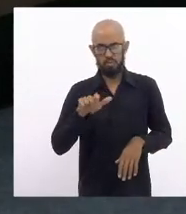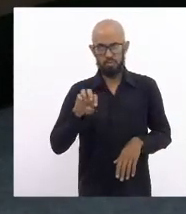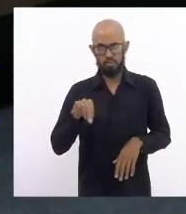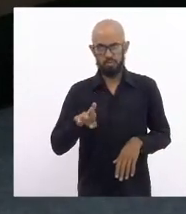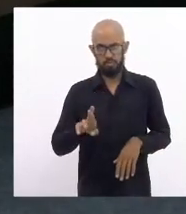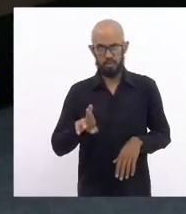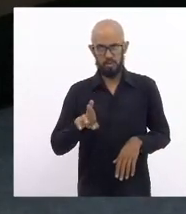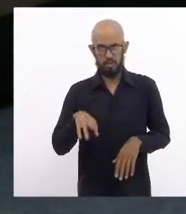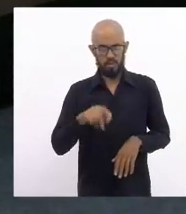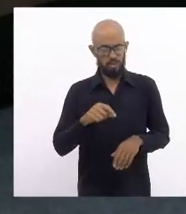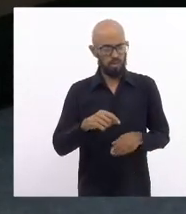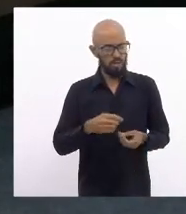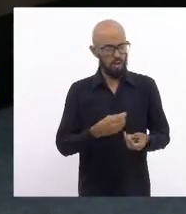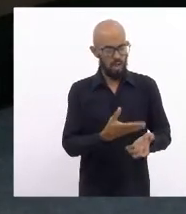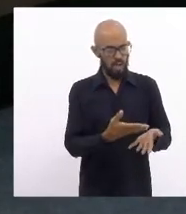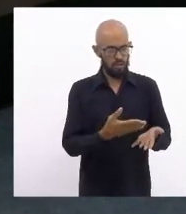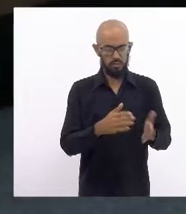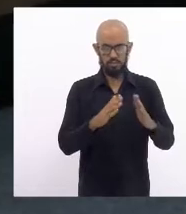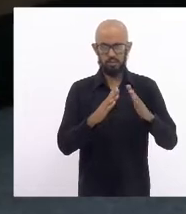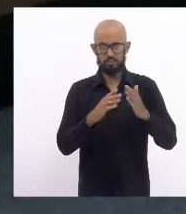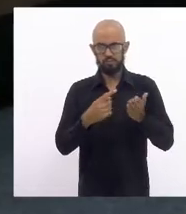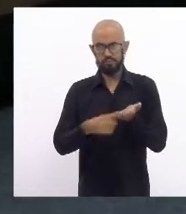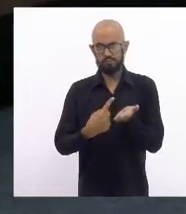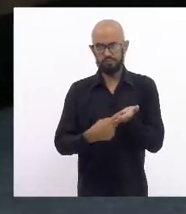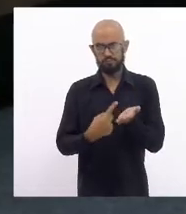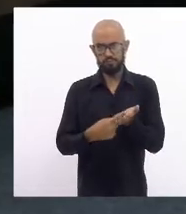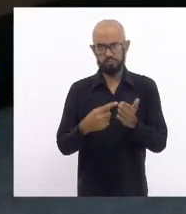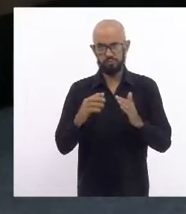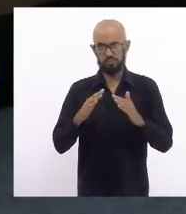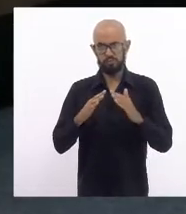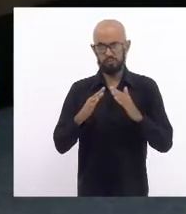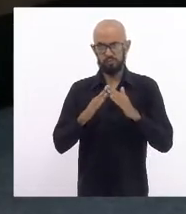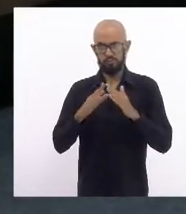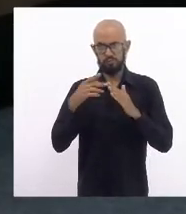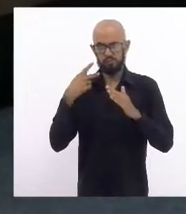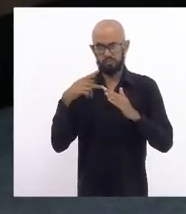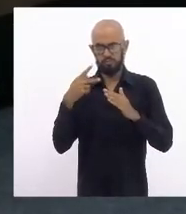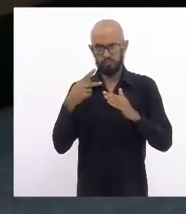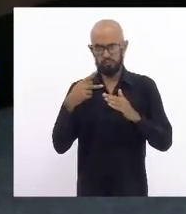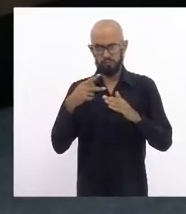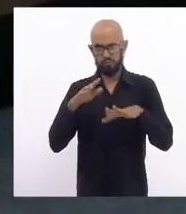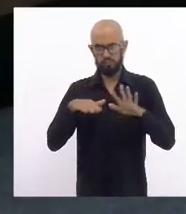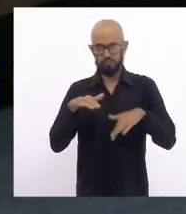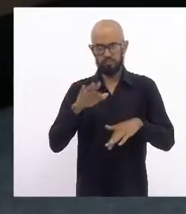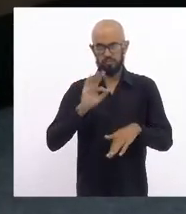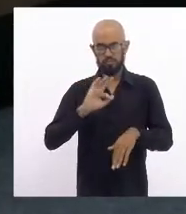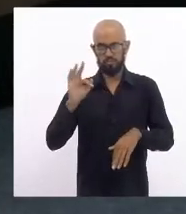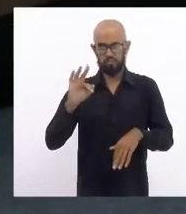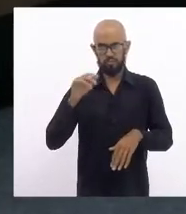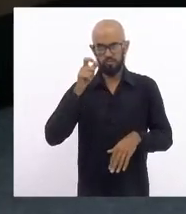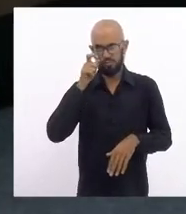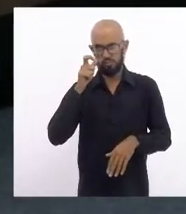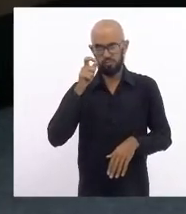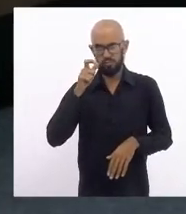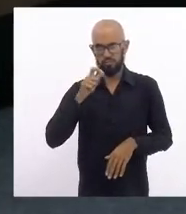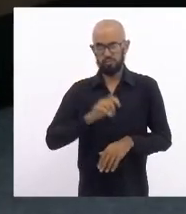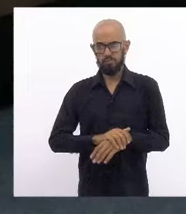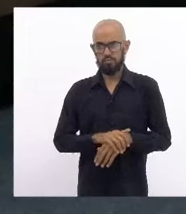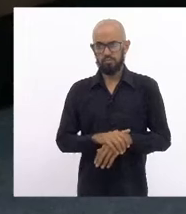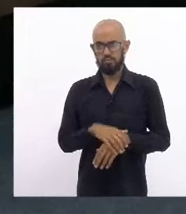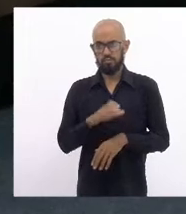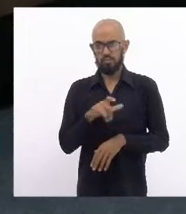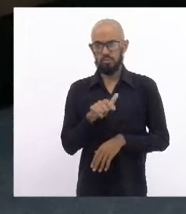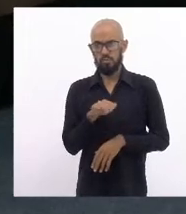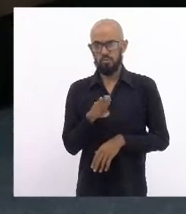Vereadores. Talvez um grande acordo, deputado, fosse o futuro interessado, não sei quem é, do Clube